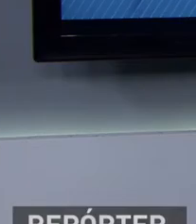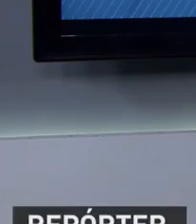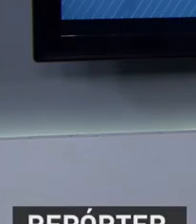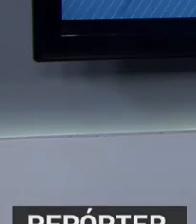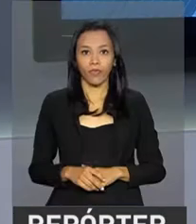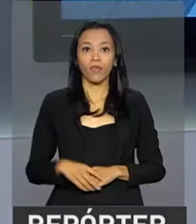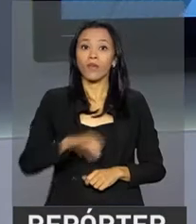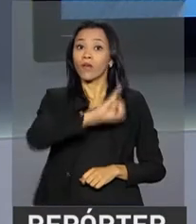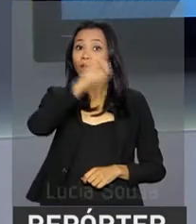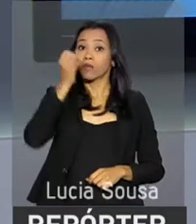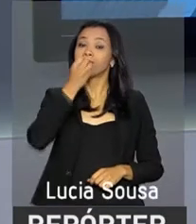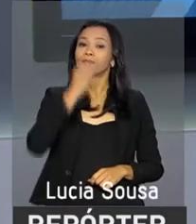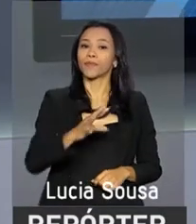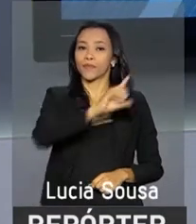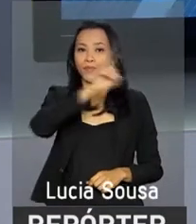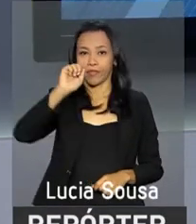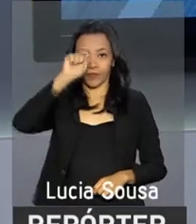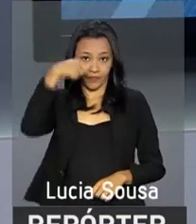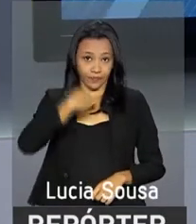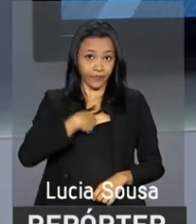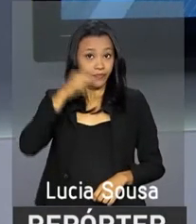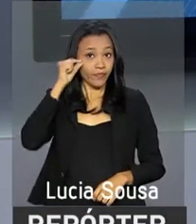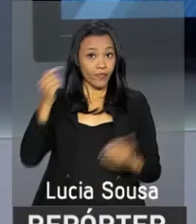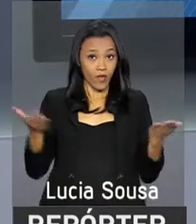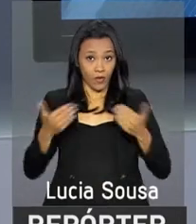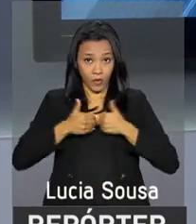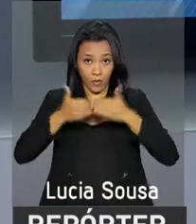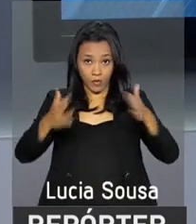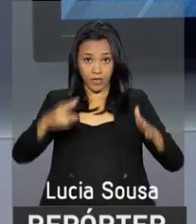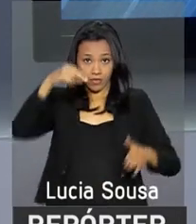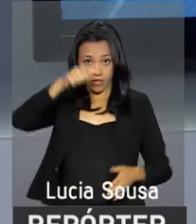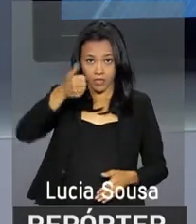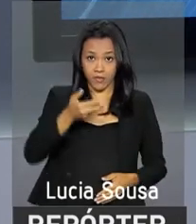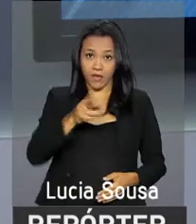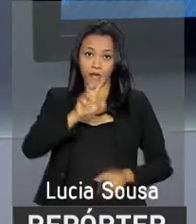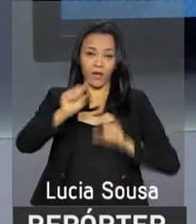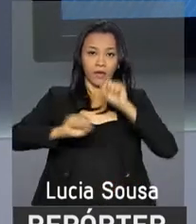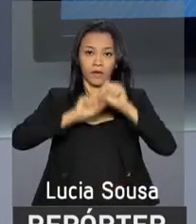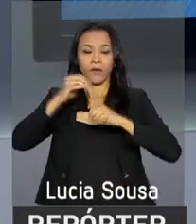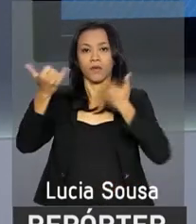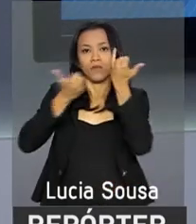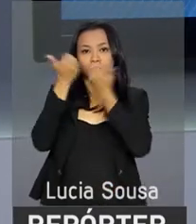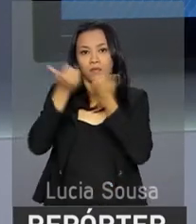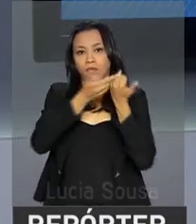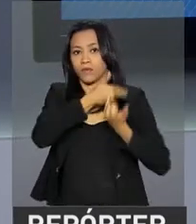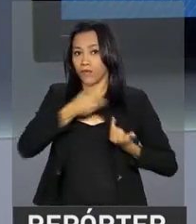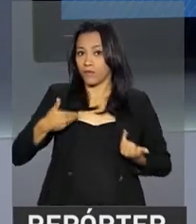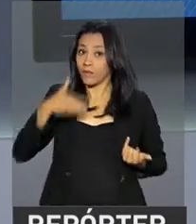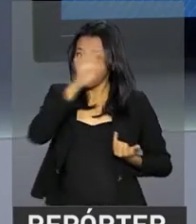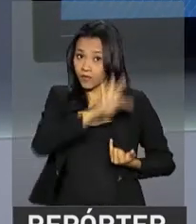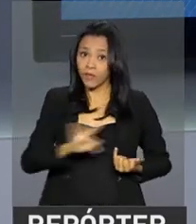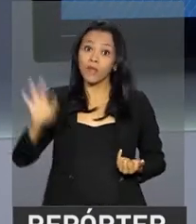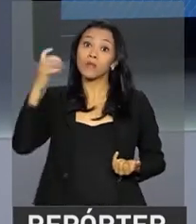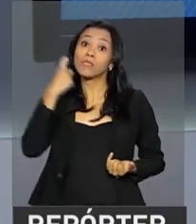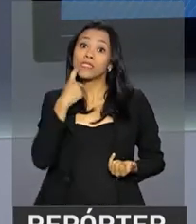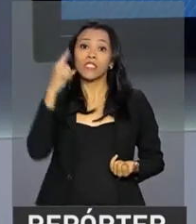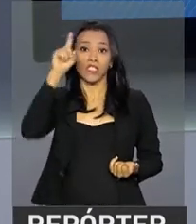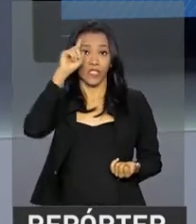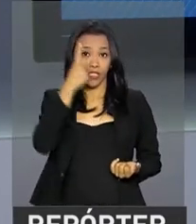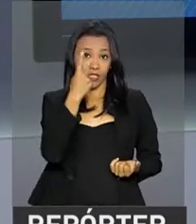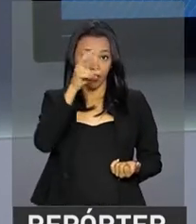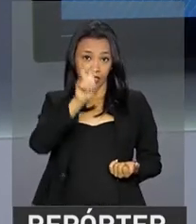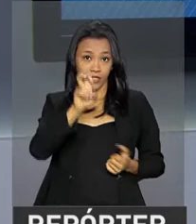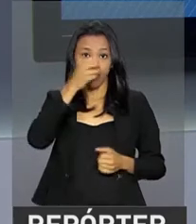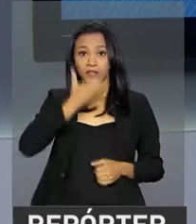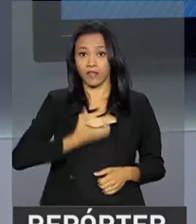olá bom dia sou thaíssa dias e começa agora o repórter nbr com as notícias do governo federal desta sexta feira 15 de